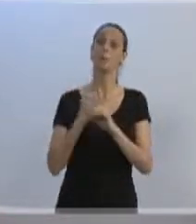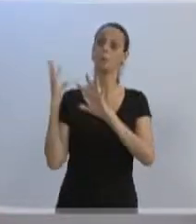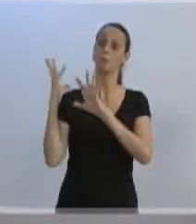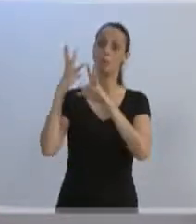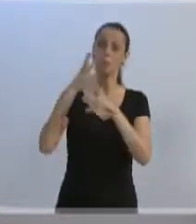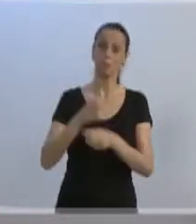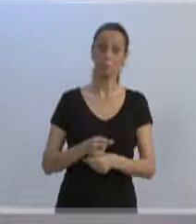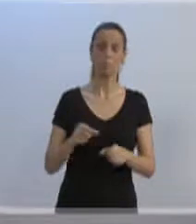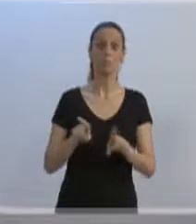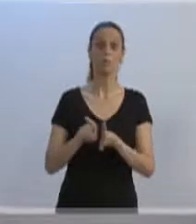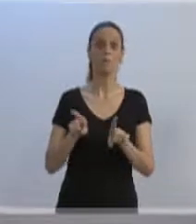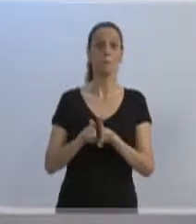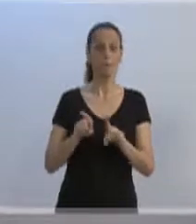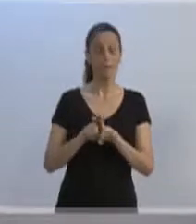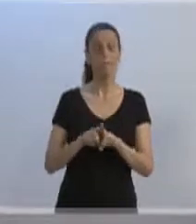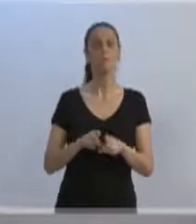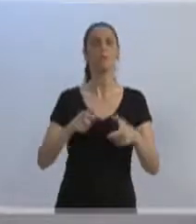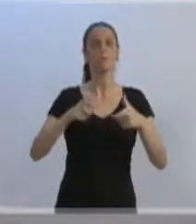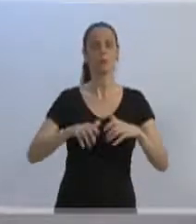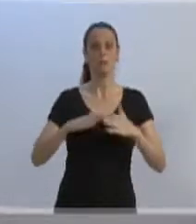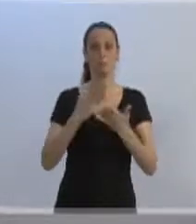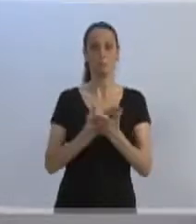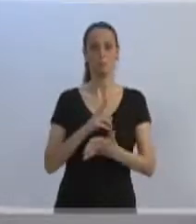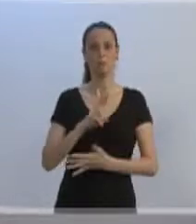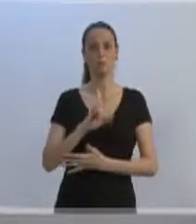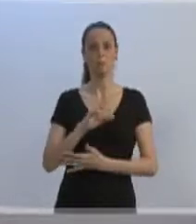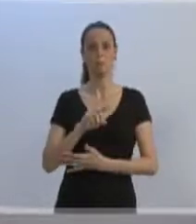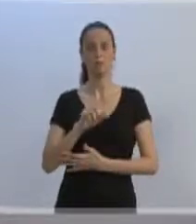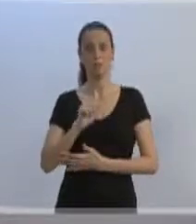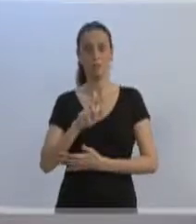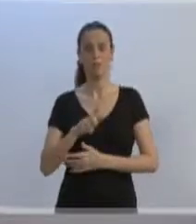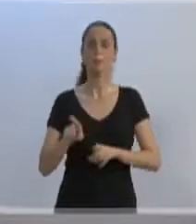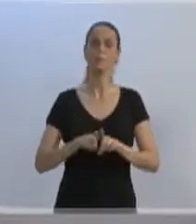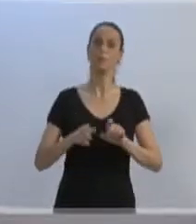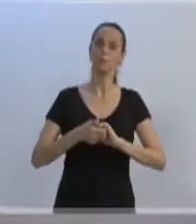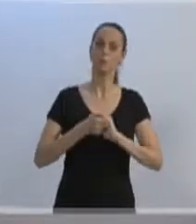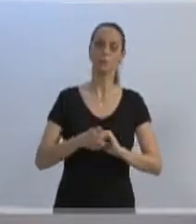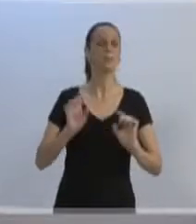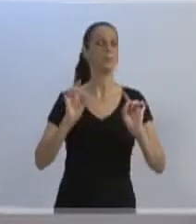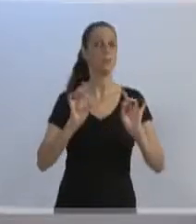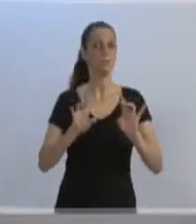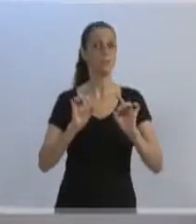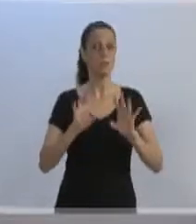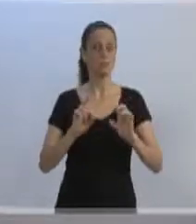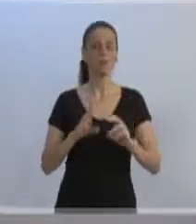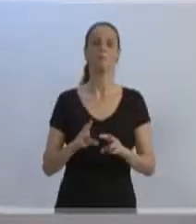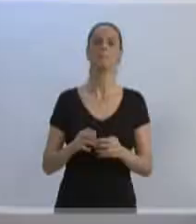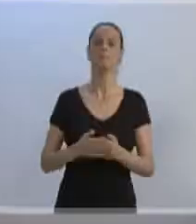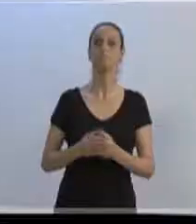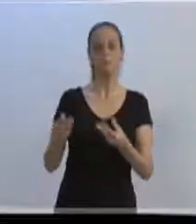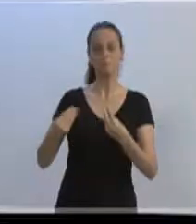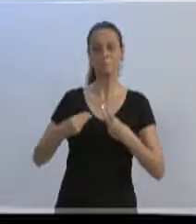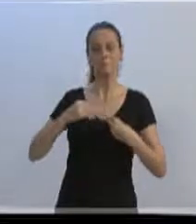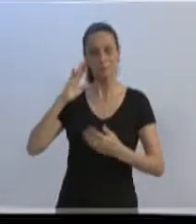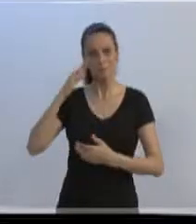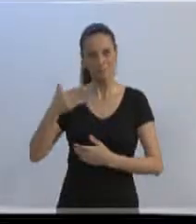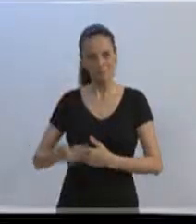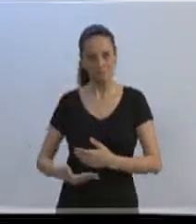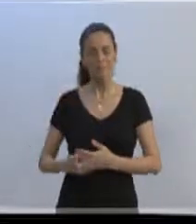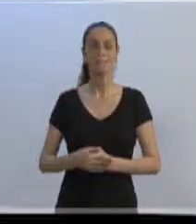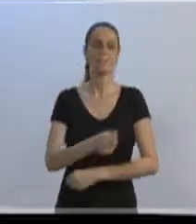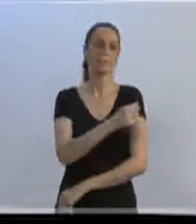presentes no vidal ramos eu quero complementar aqui uma forma muito especial e receber esta homenagem da